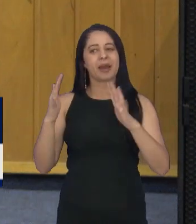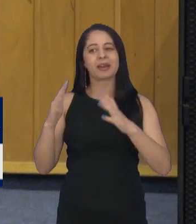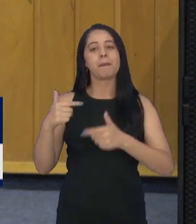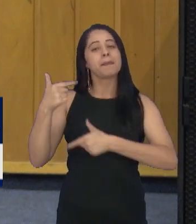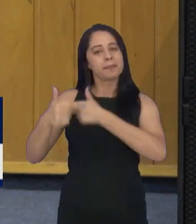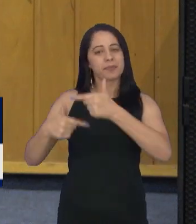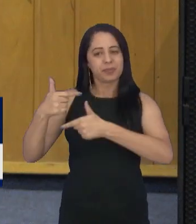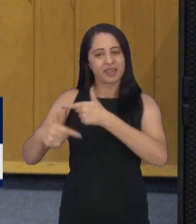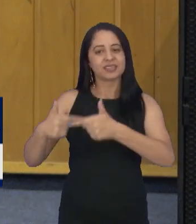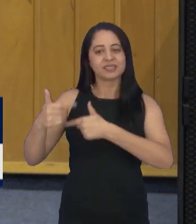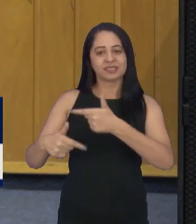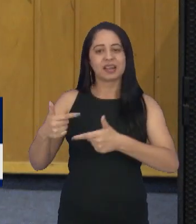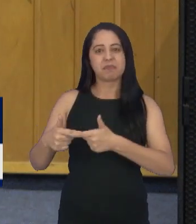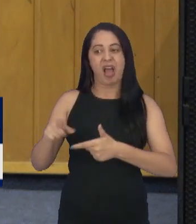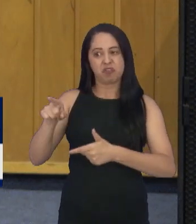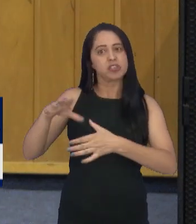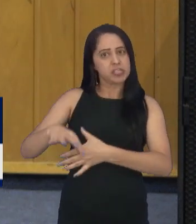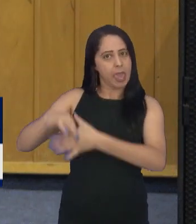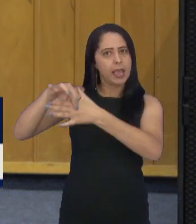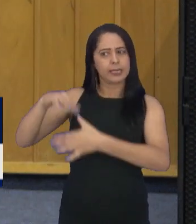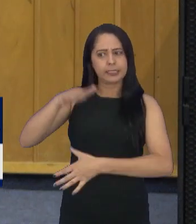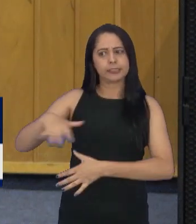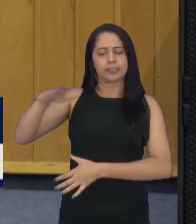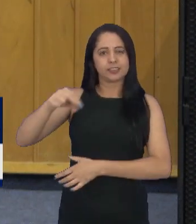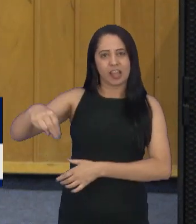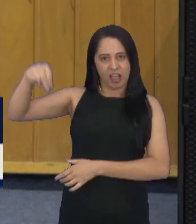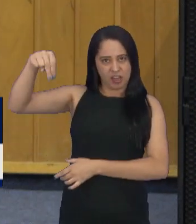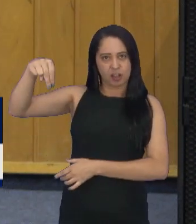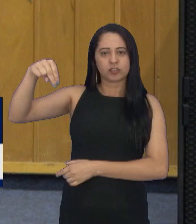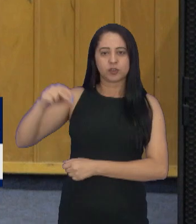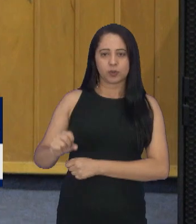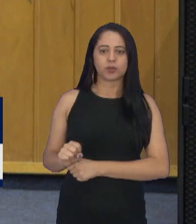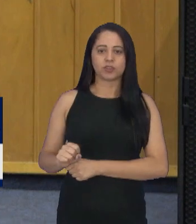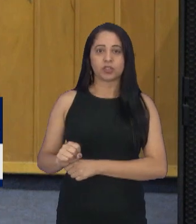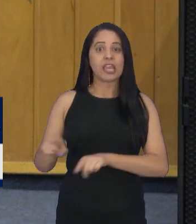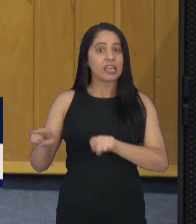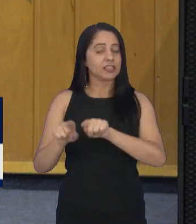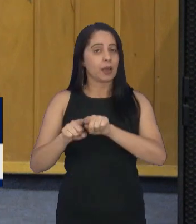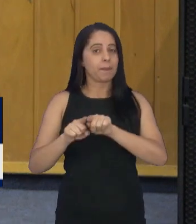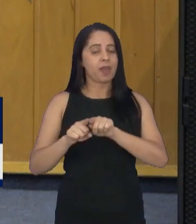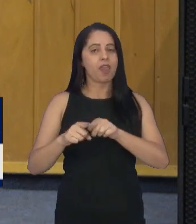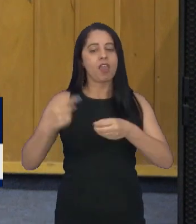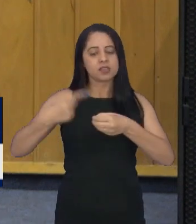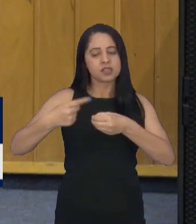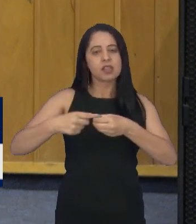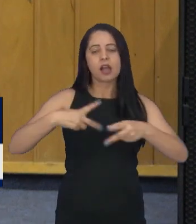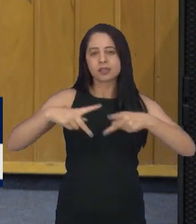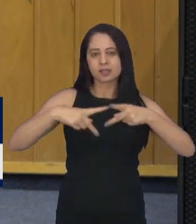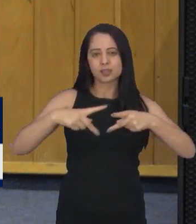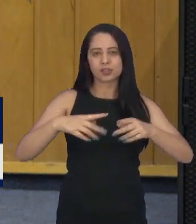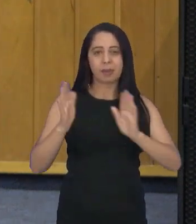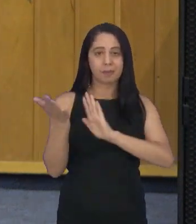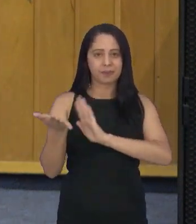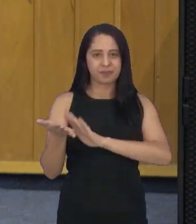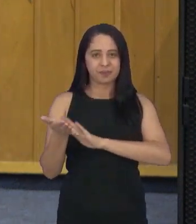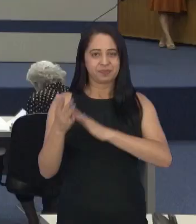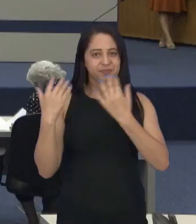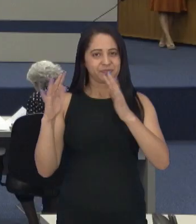seu trabalho, grande liderança da região norte, mas da cidade de São José dos Campos. Parabéns.